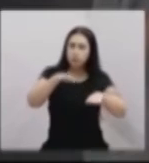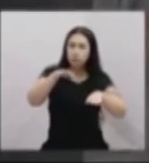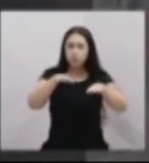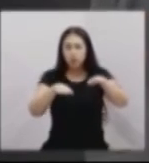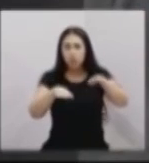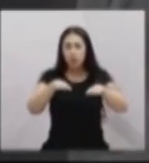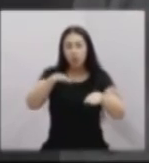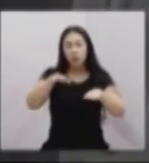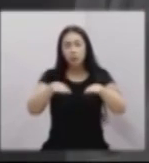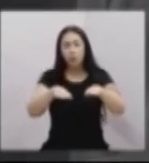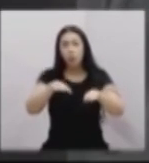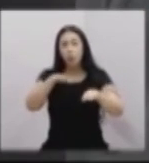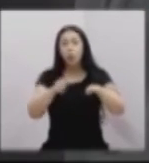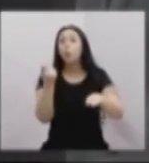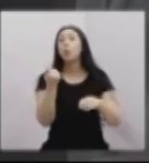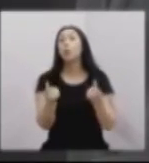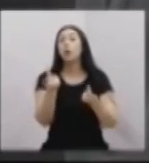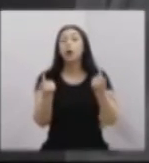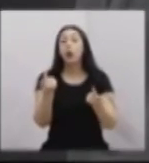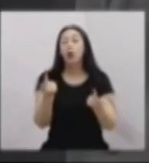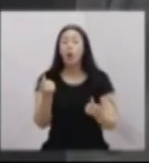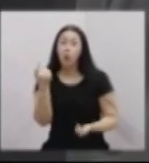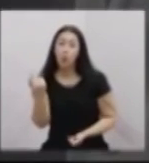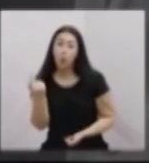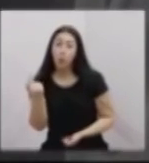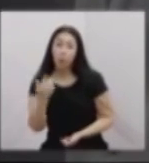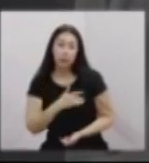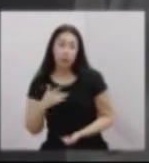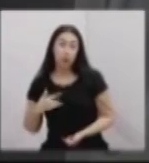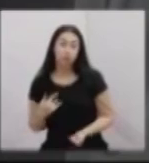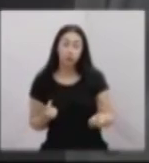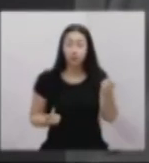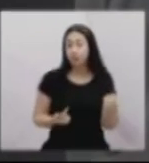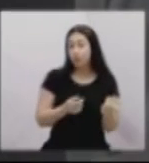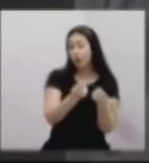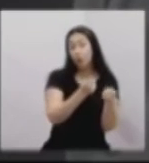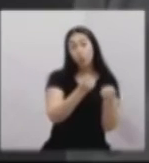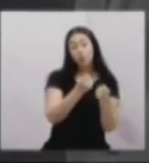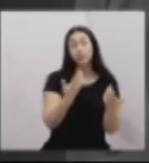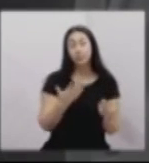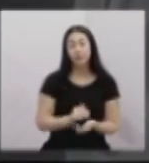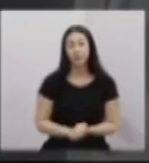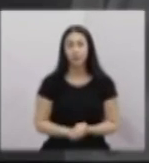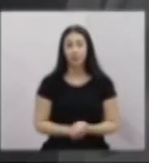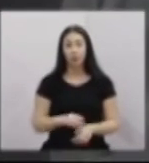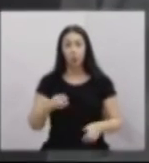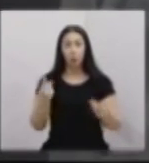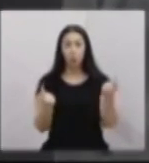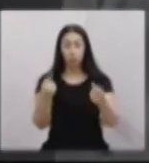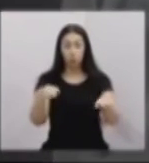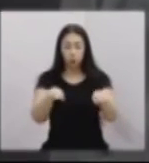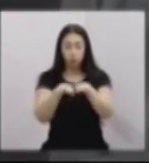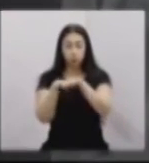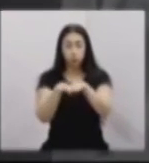economia, a outra é a saúde. E a gente sabe que muitas dessas multas foram feitas aí, a gente tem denúncias aí